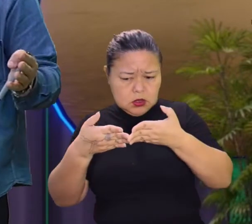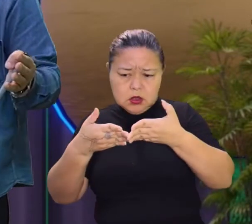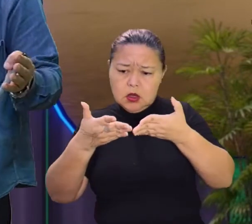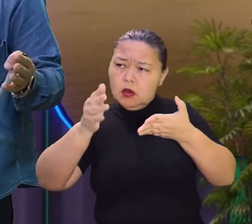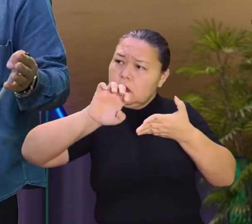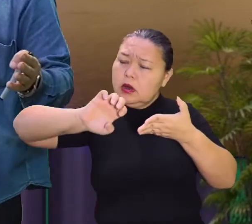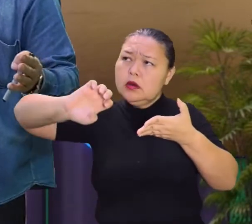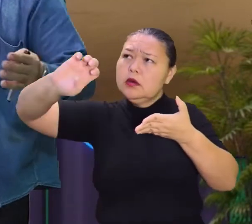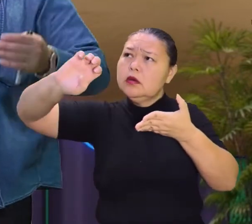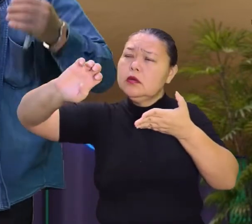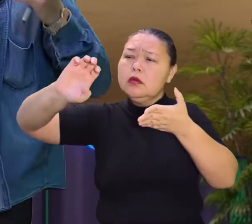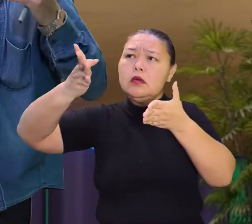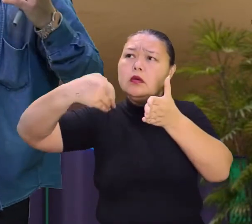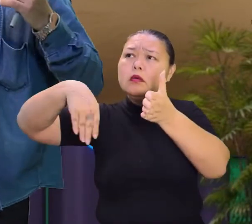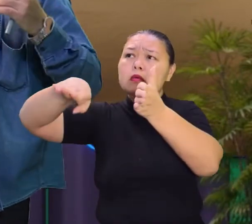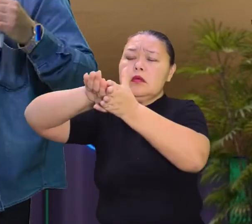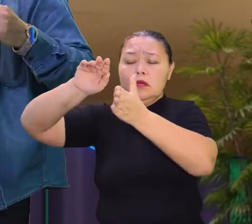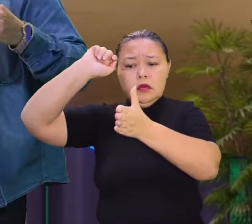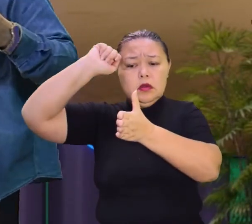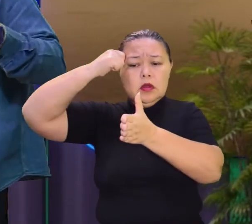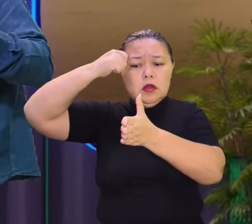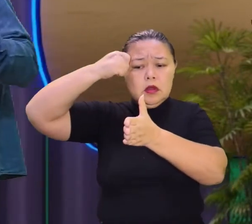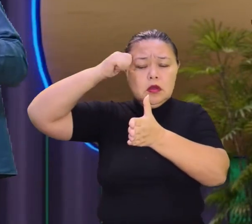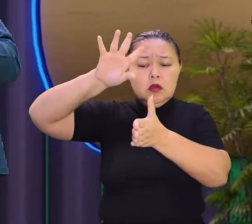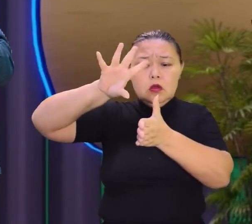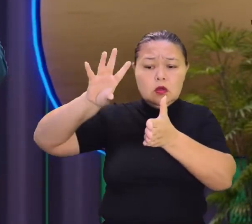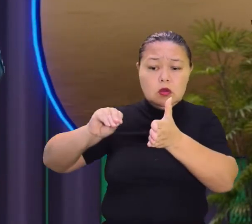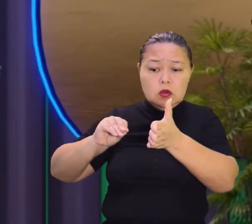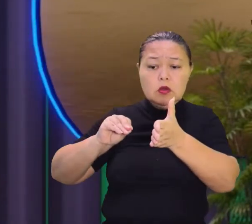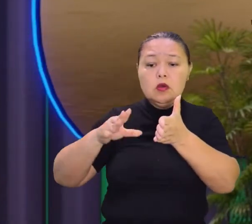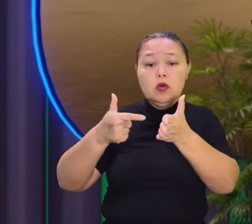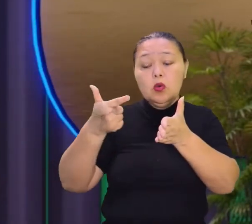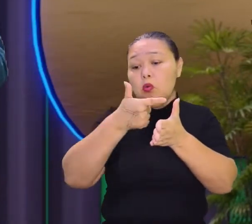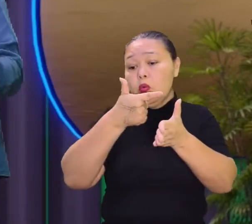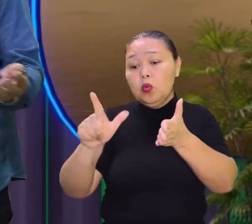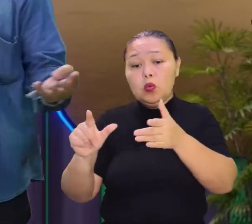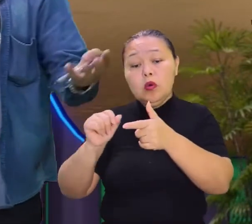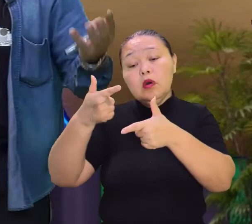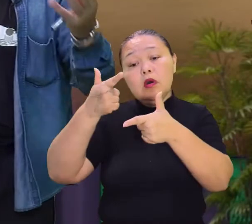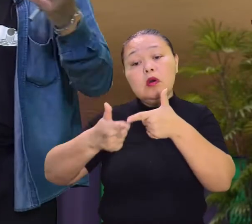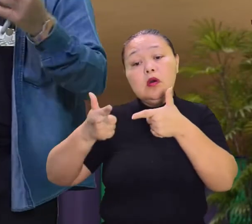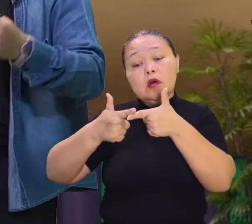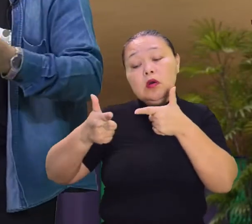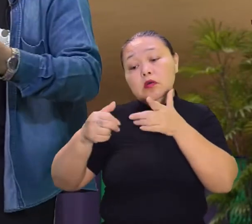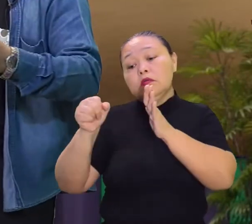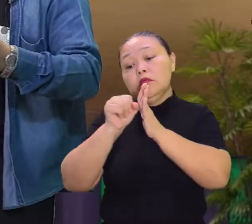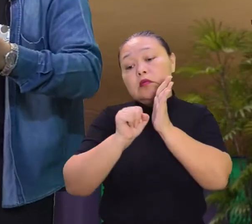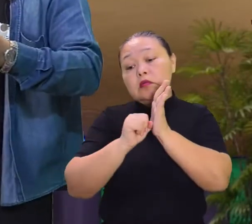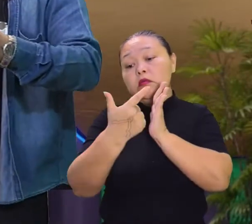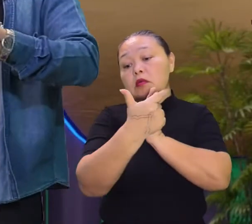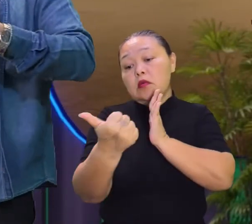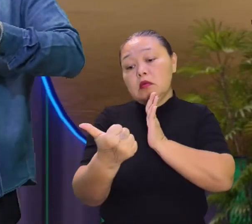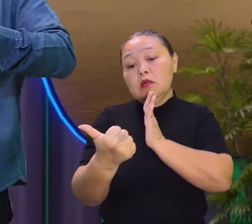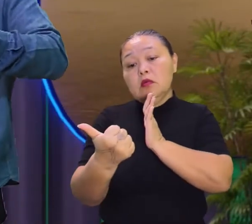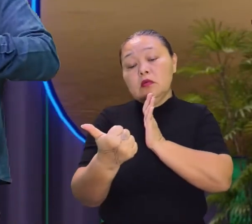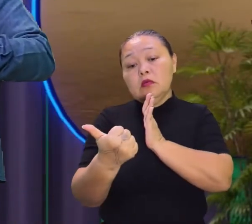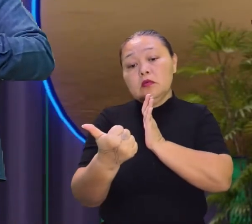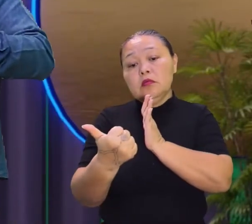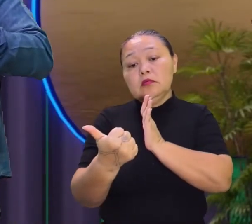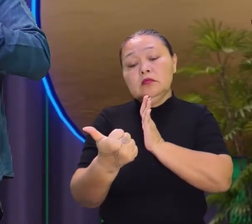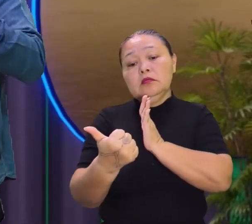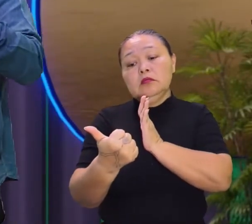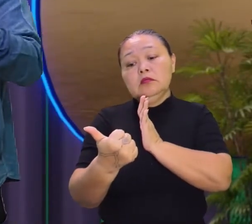Europa, saindo lá da África, né, por outros motivos, né, já problemas do século XXI.